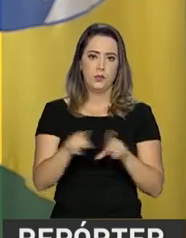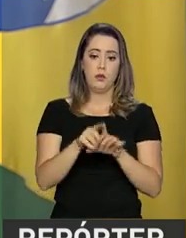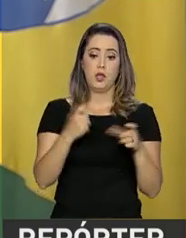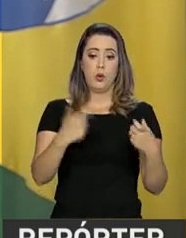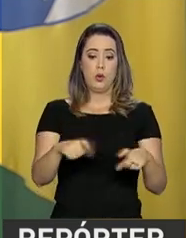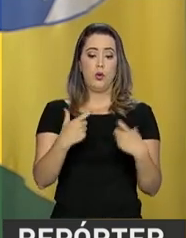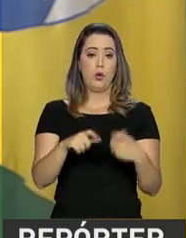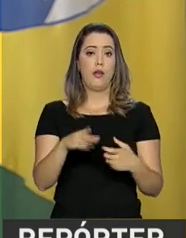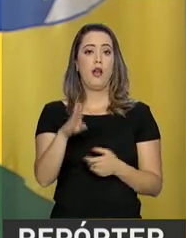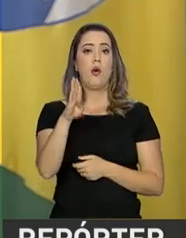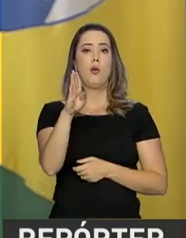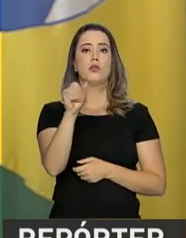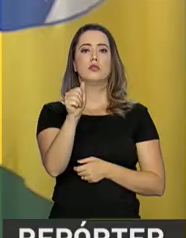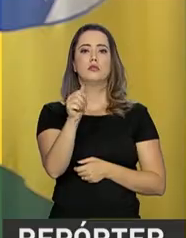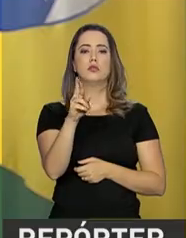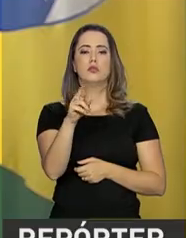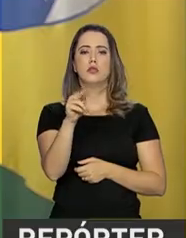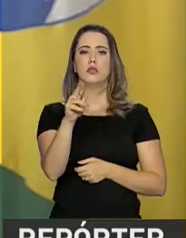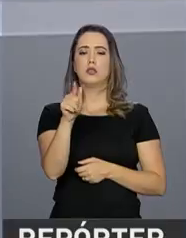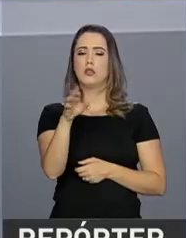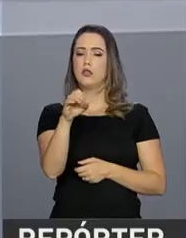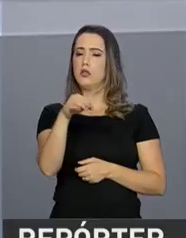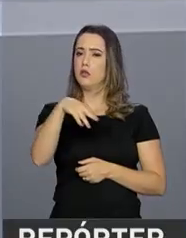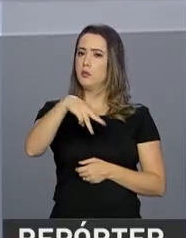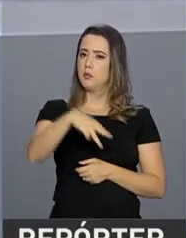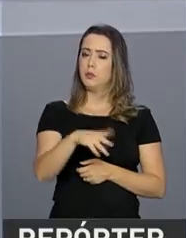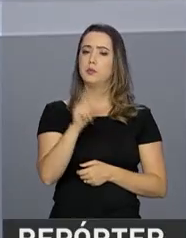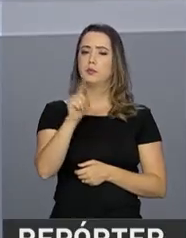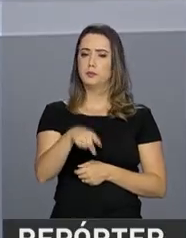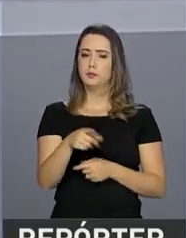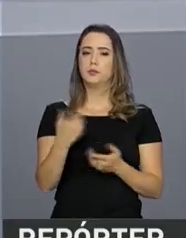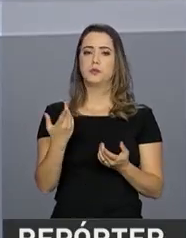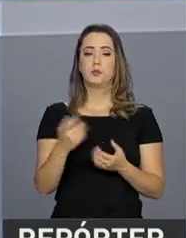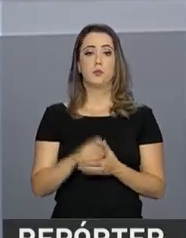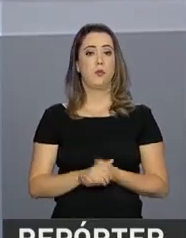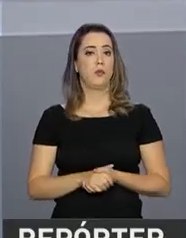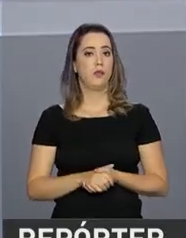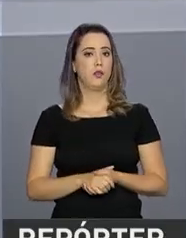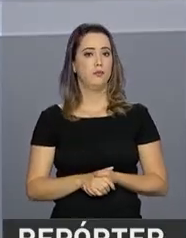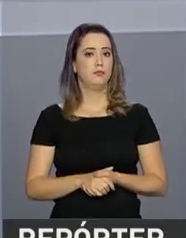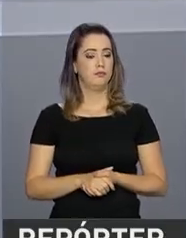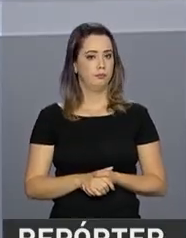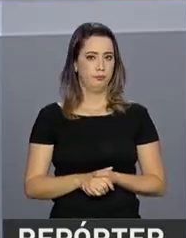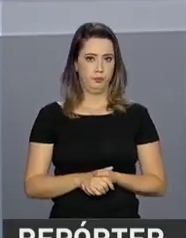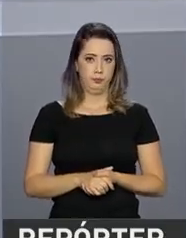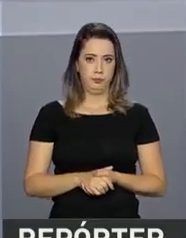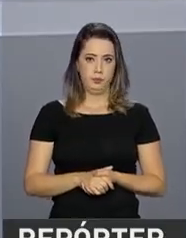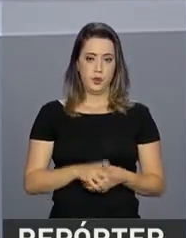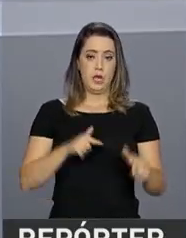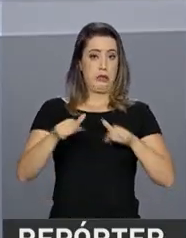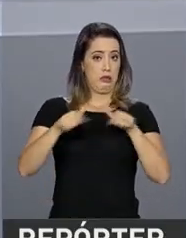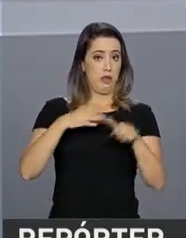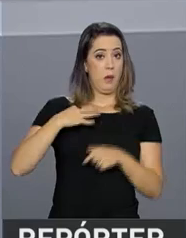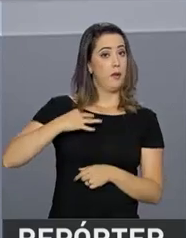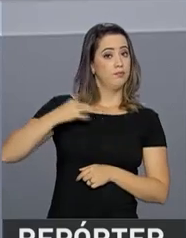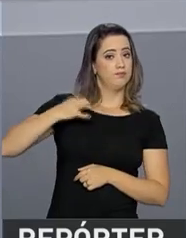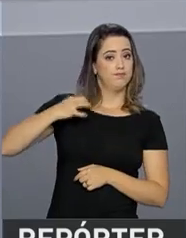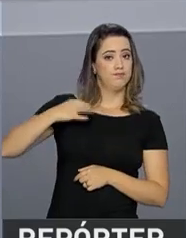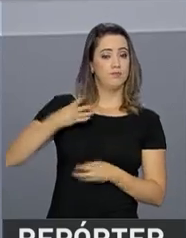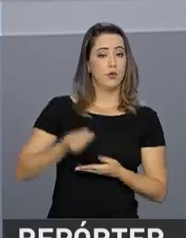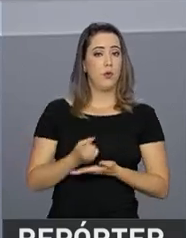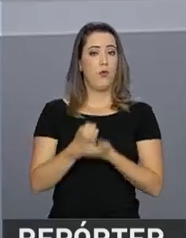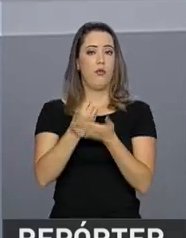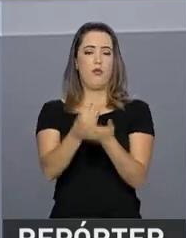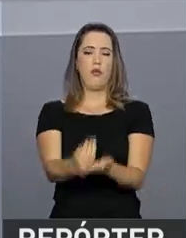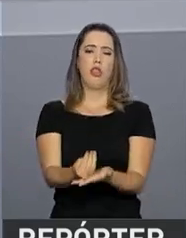aflige a muitos estados brasileiros a fazer trabalho voluntário é dedicar parte do tempo a ações de bem